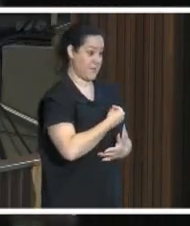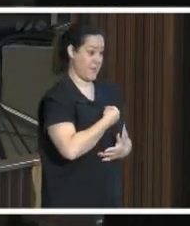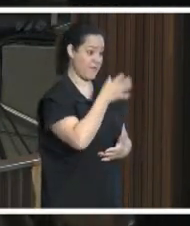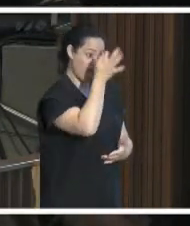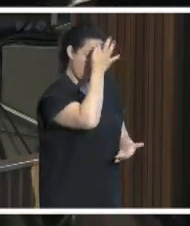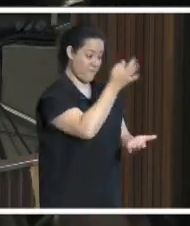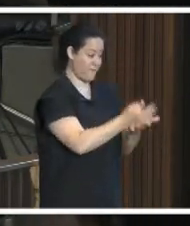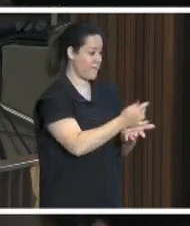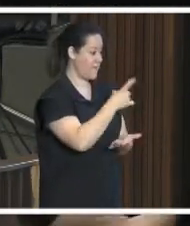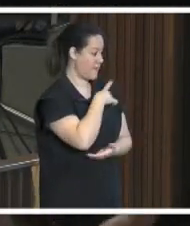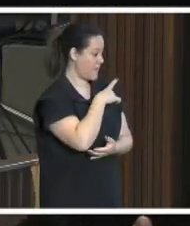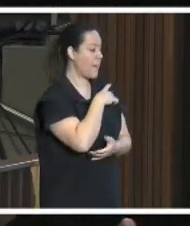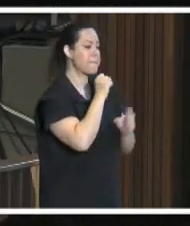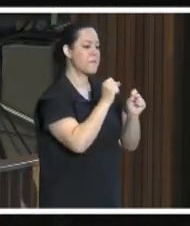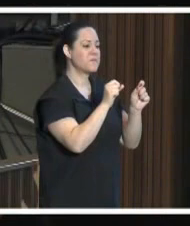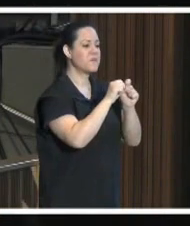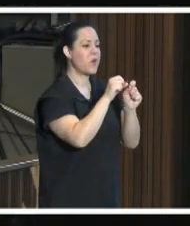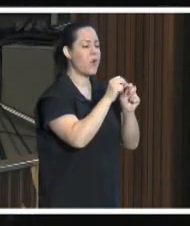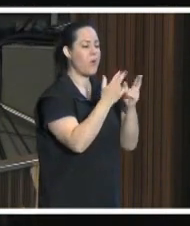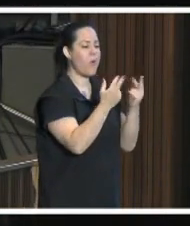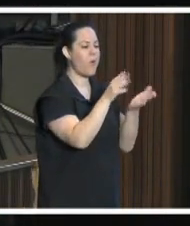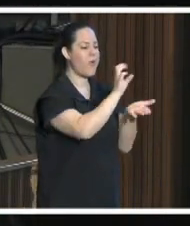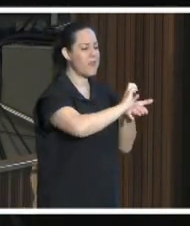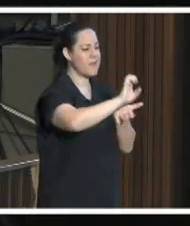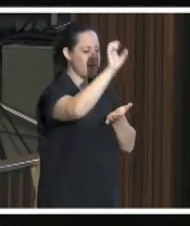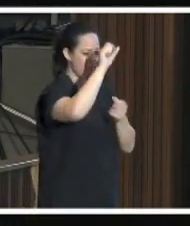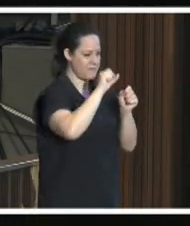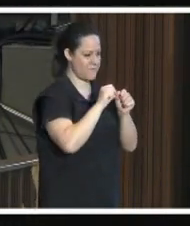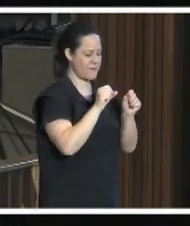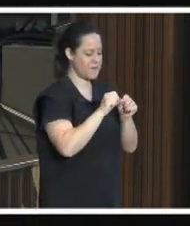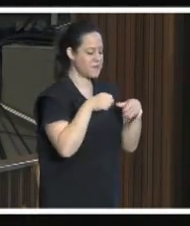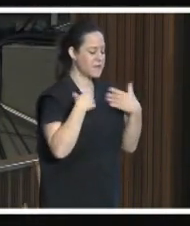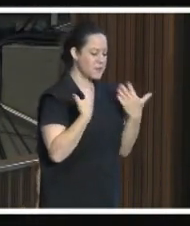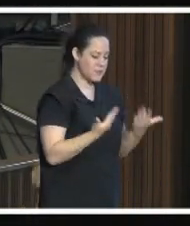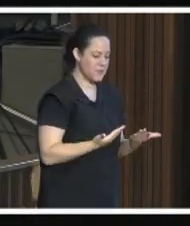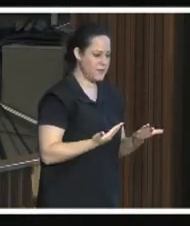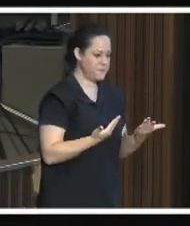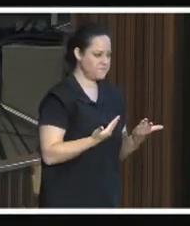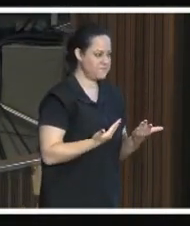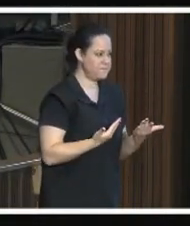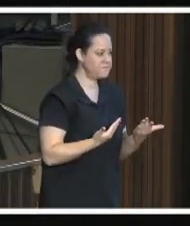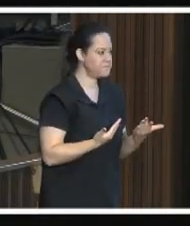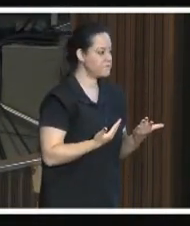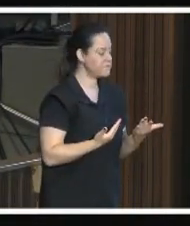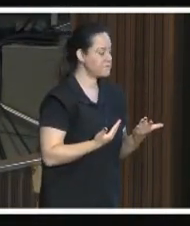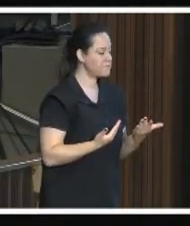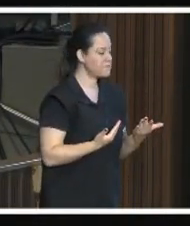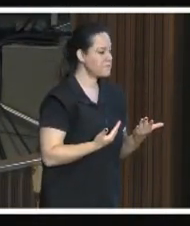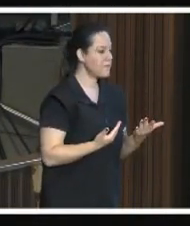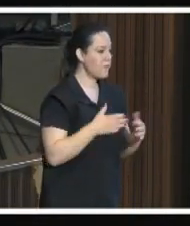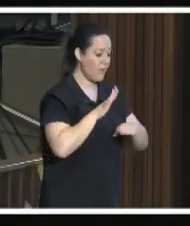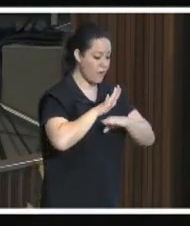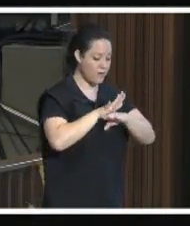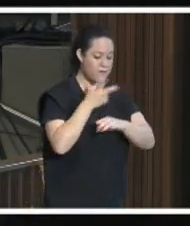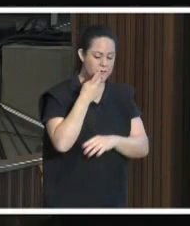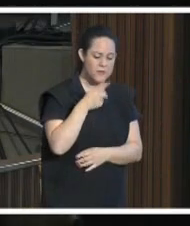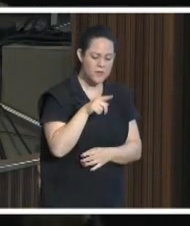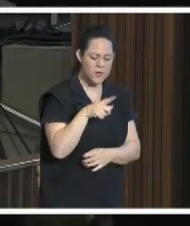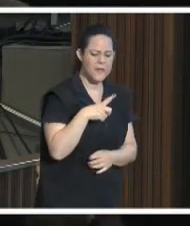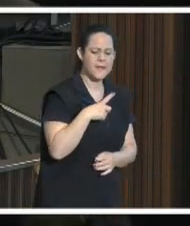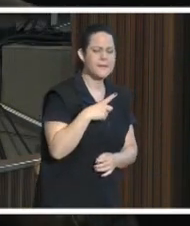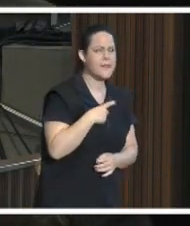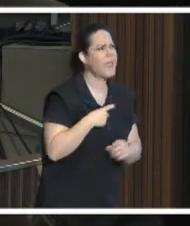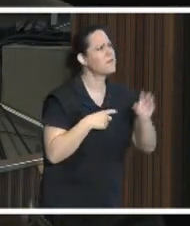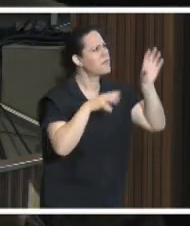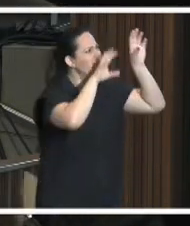agir como Elias agiu. Quando o seu ajudante disse, olha, tem uma